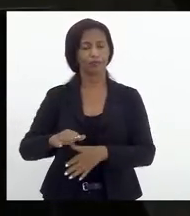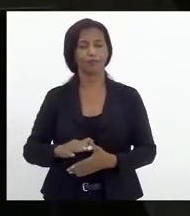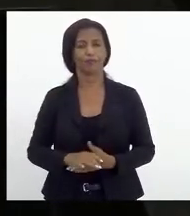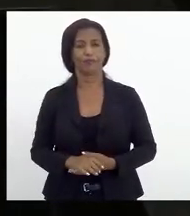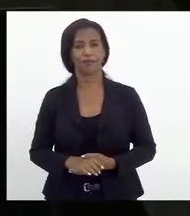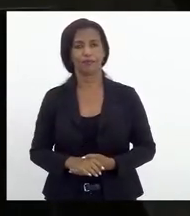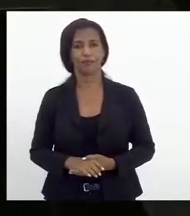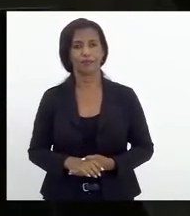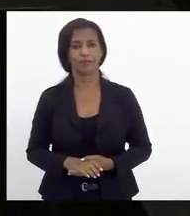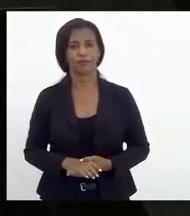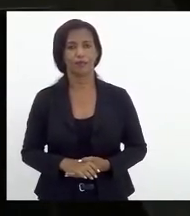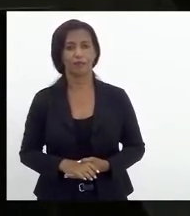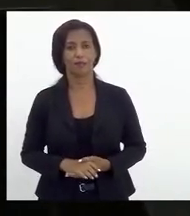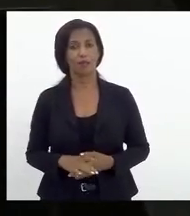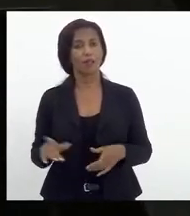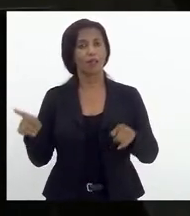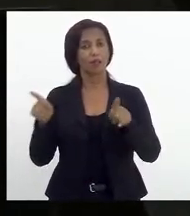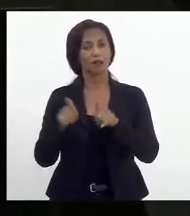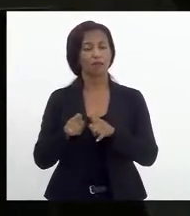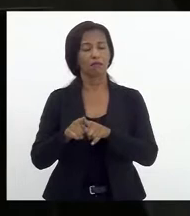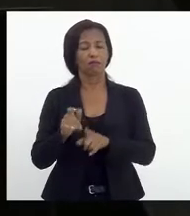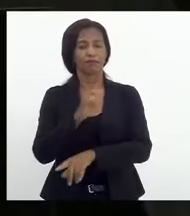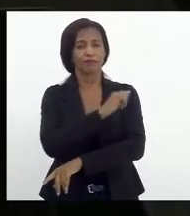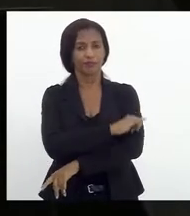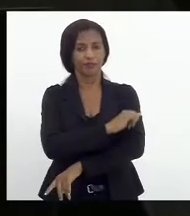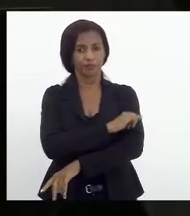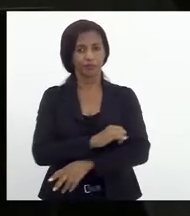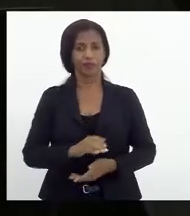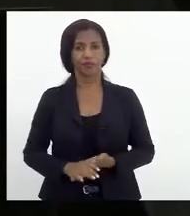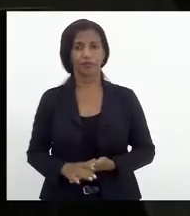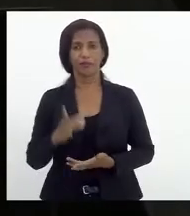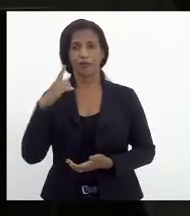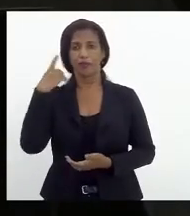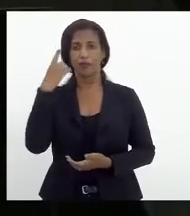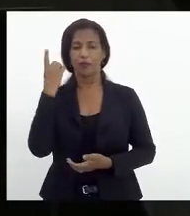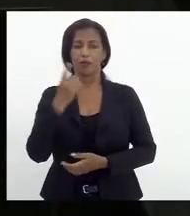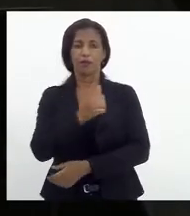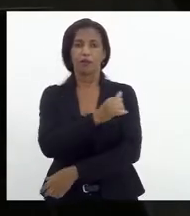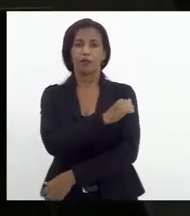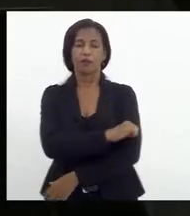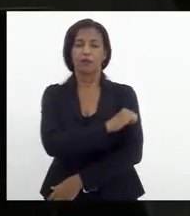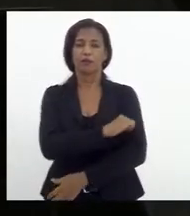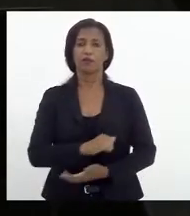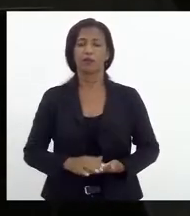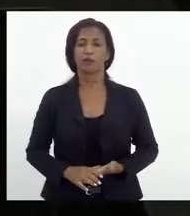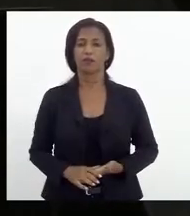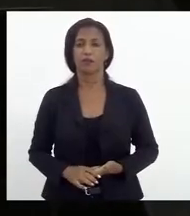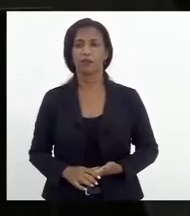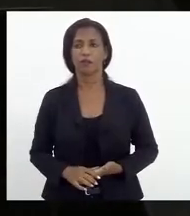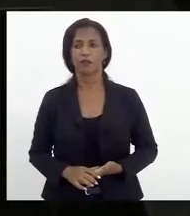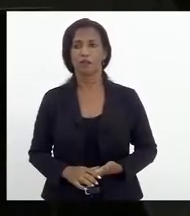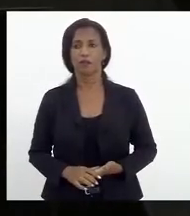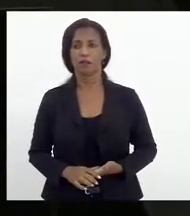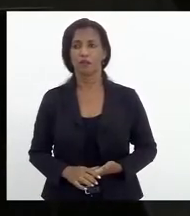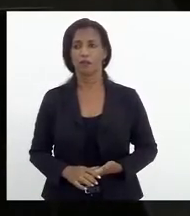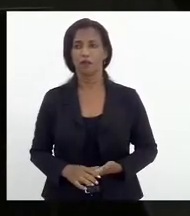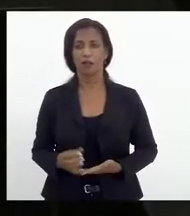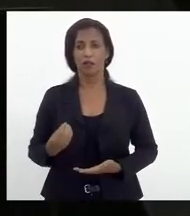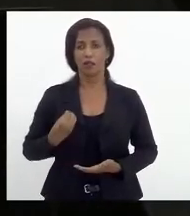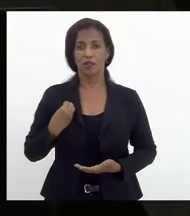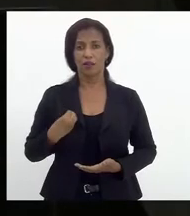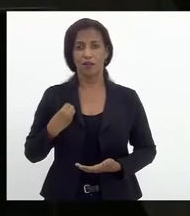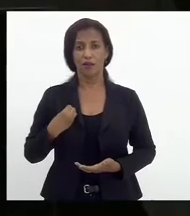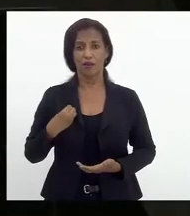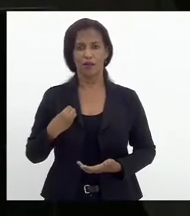escolares. Sobretudo no Rio de Janeiro, deputada enfermeira Rejane, que viveu um